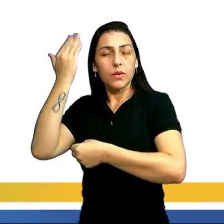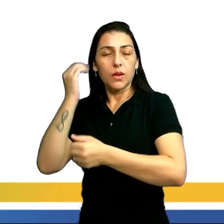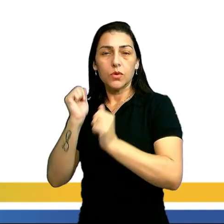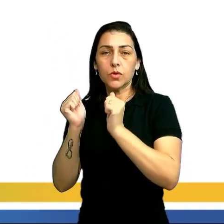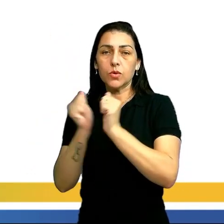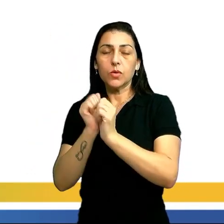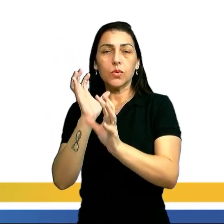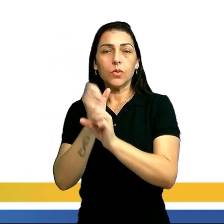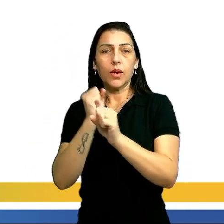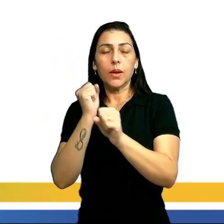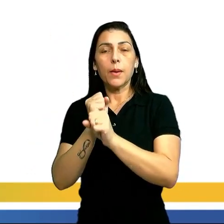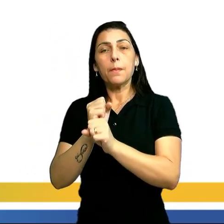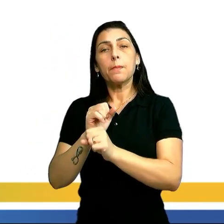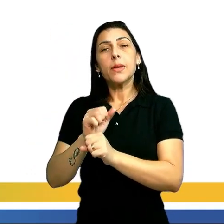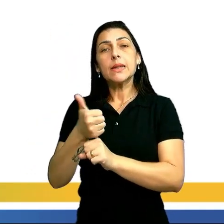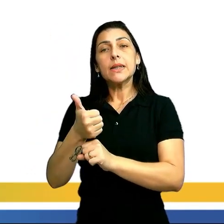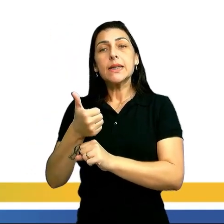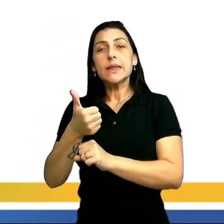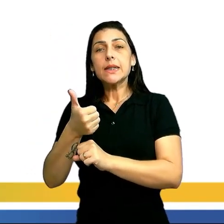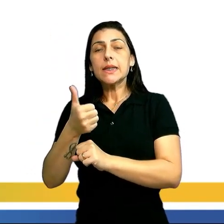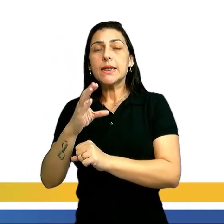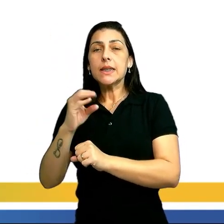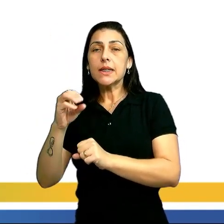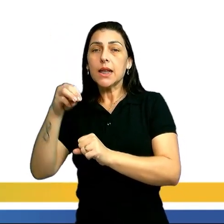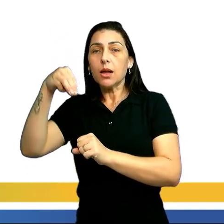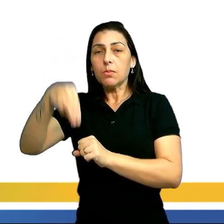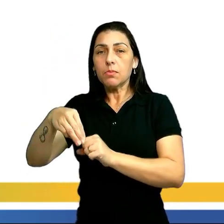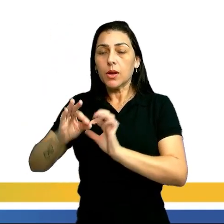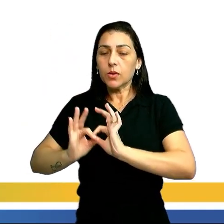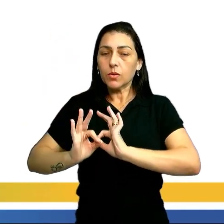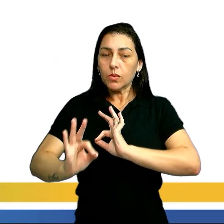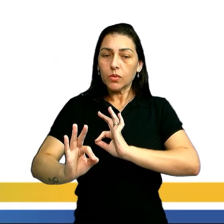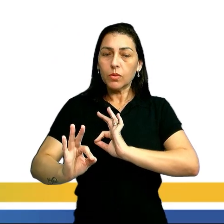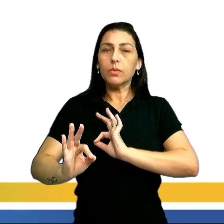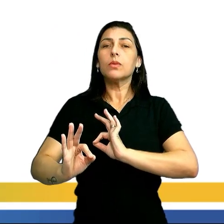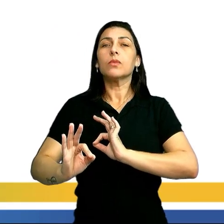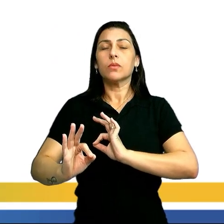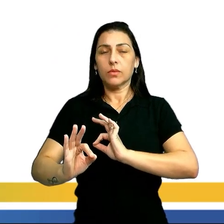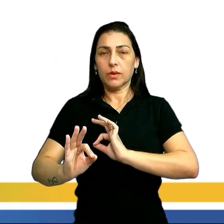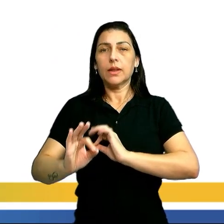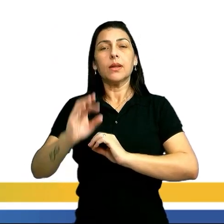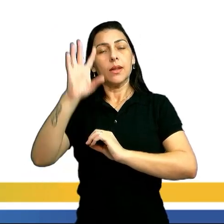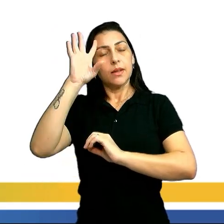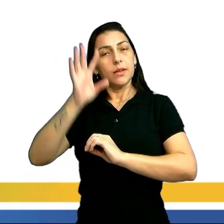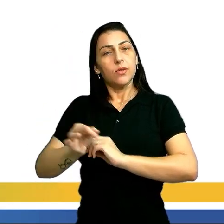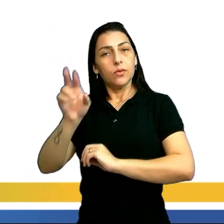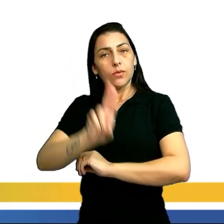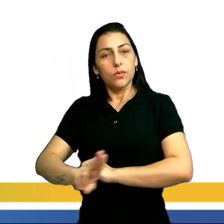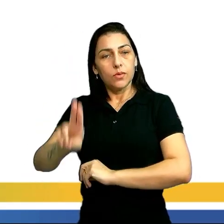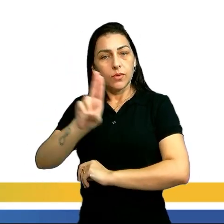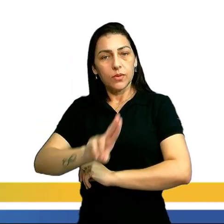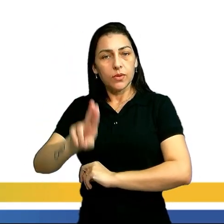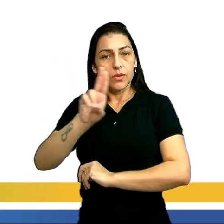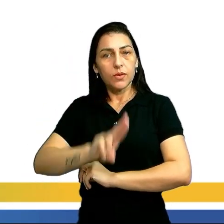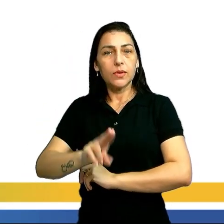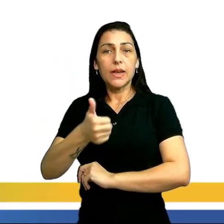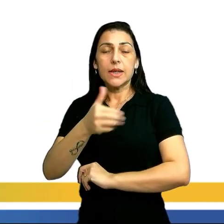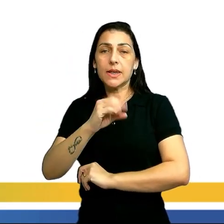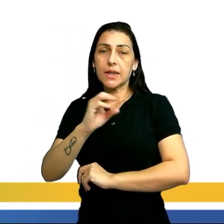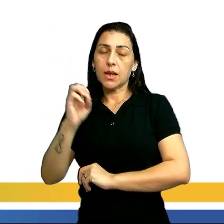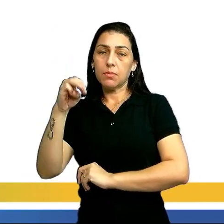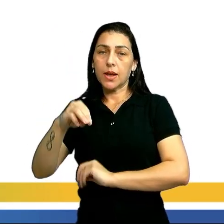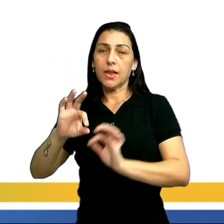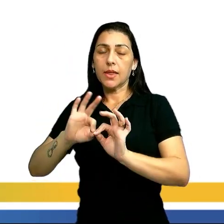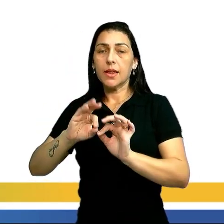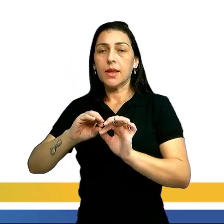juntas totalizam um pouco mais de 100 metros de comprimento, dos quais ele decide usar exatamente 100 metros